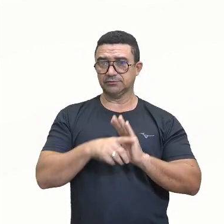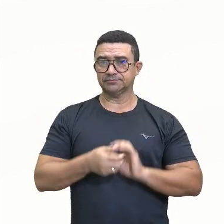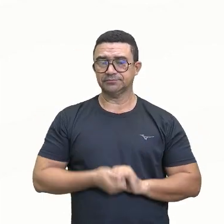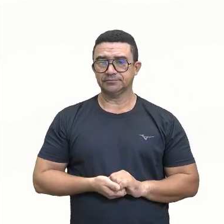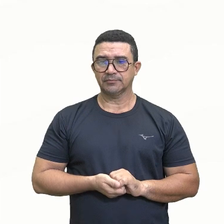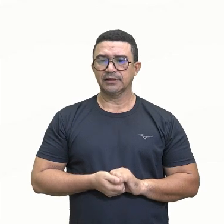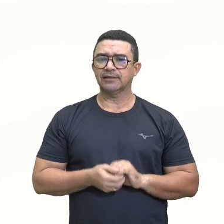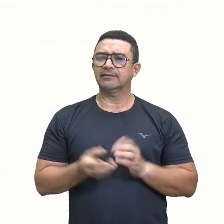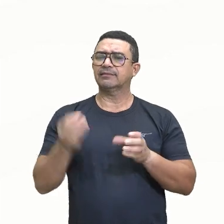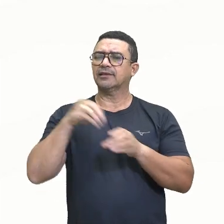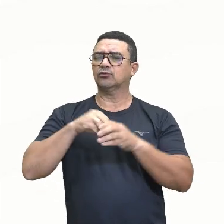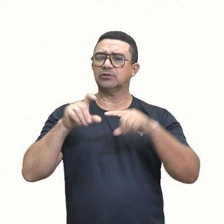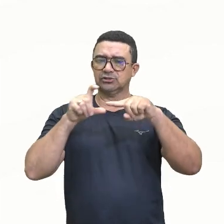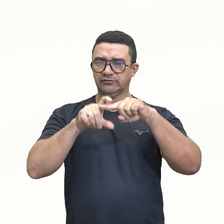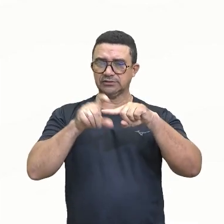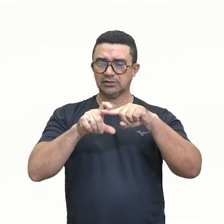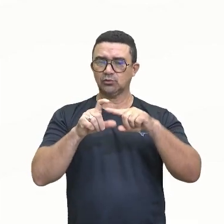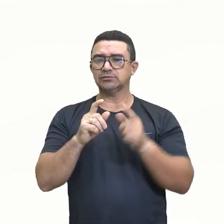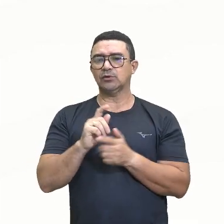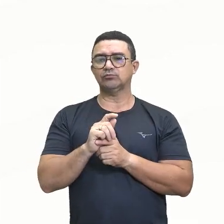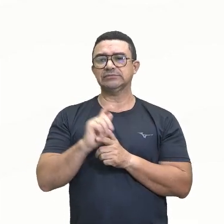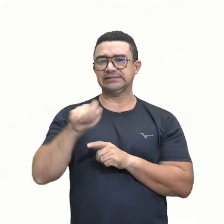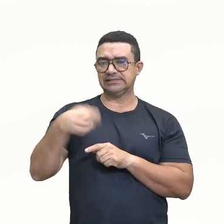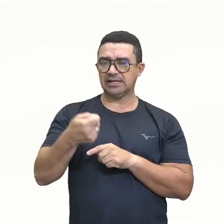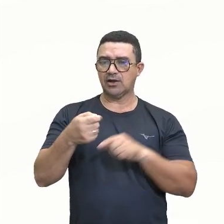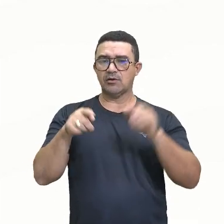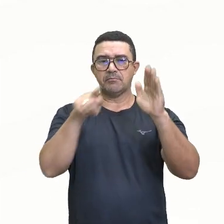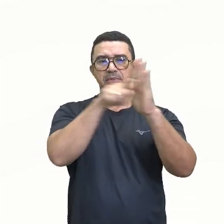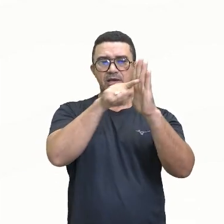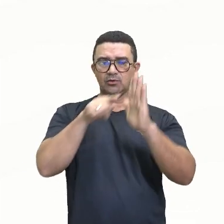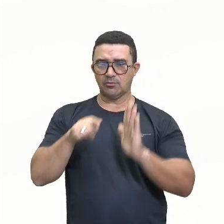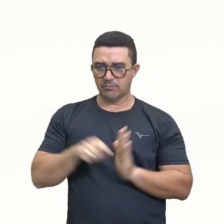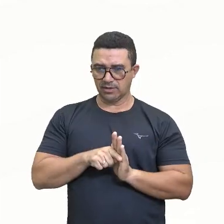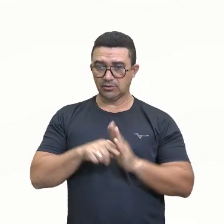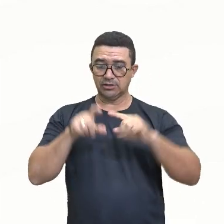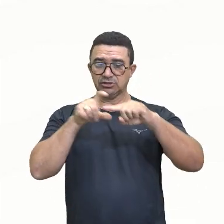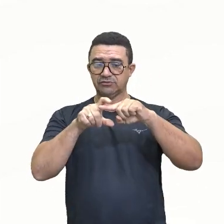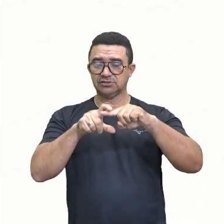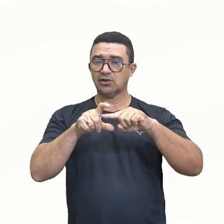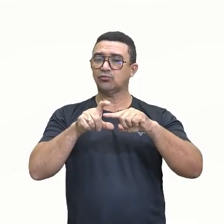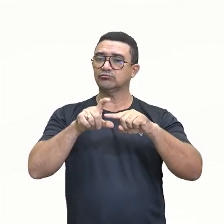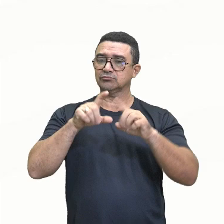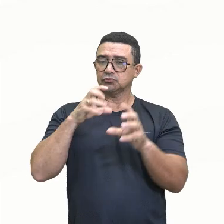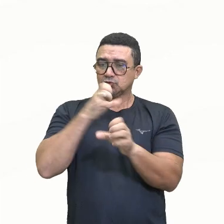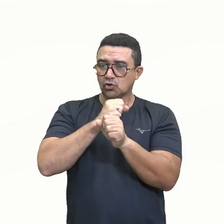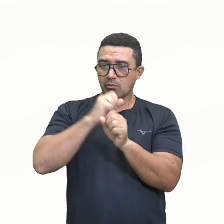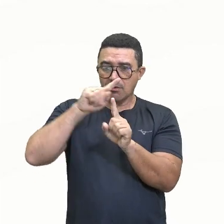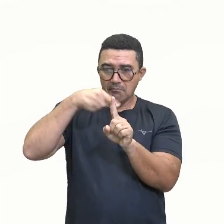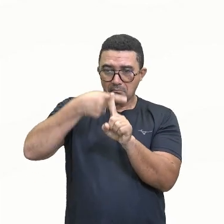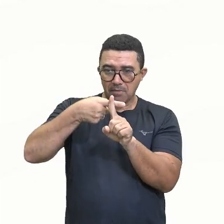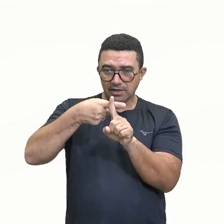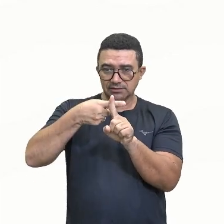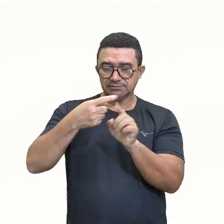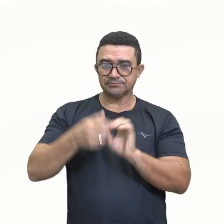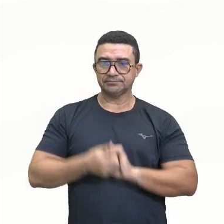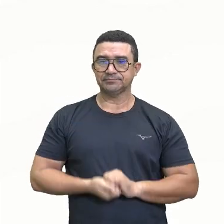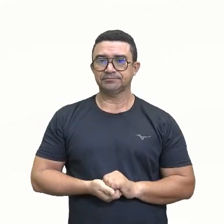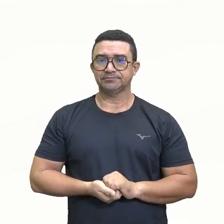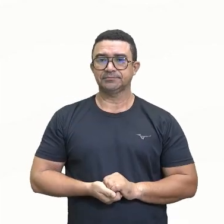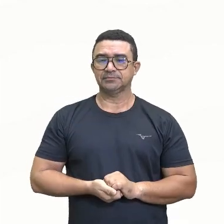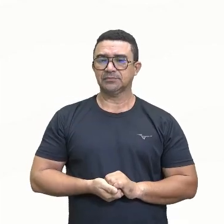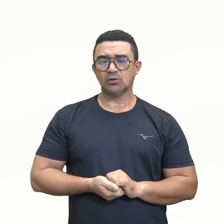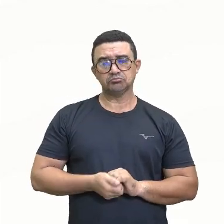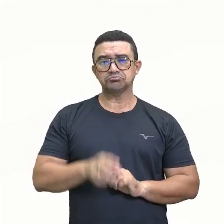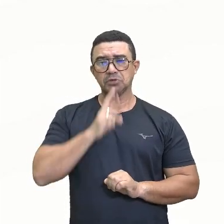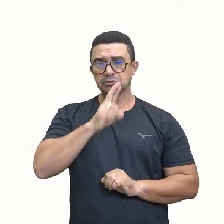Na divisão, sinais iguais. Menos com menos, na divisão é mais. Então, nós chegaríamos ao